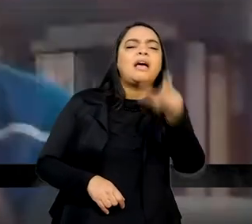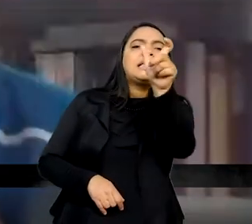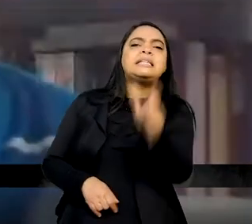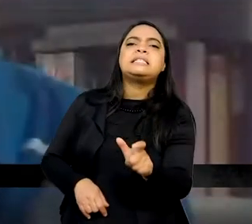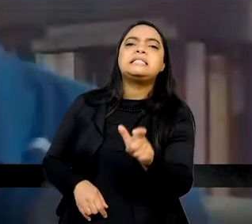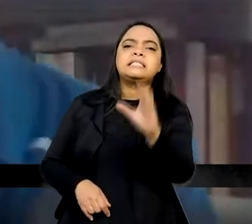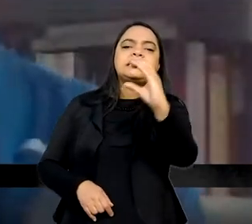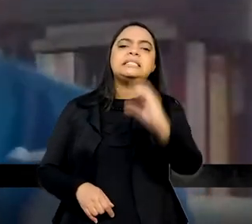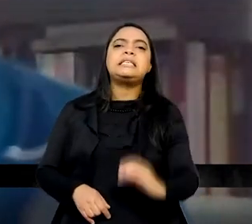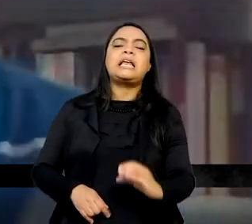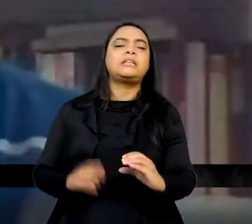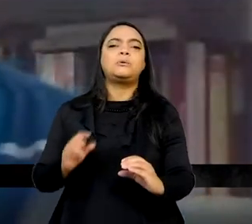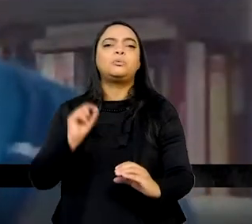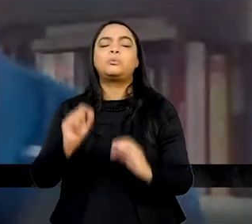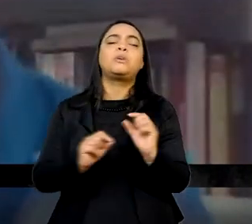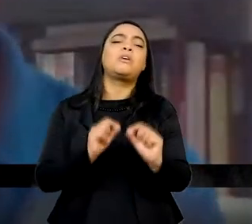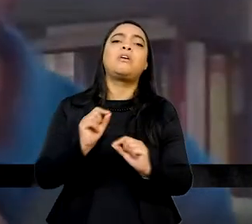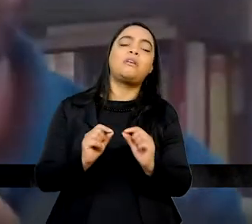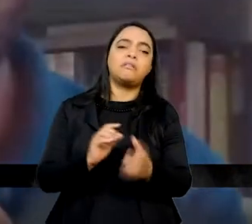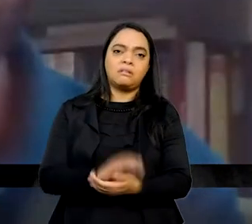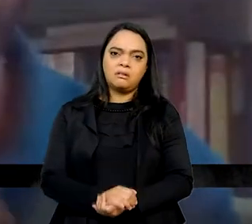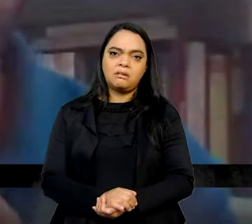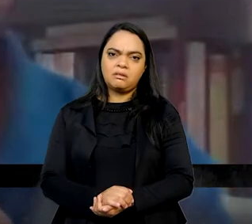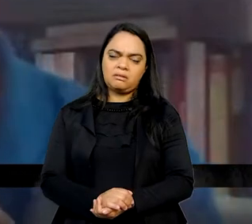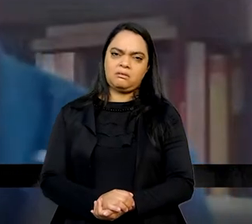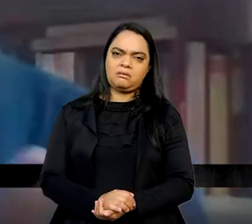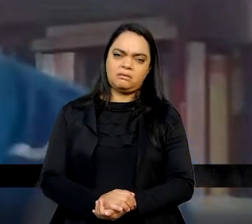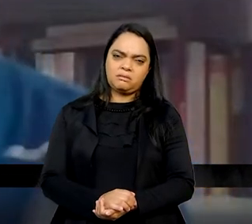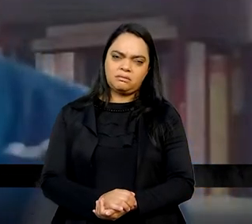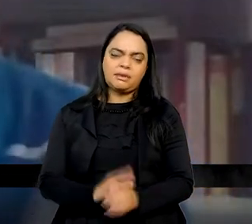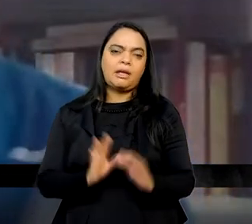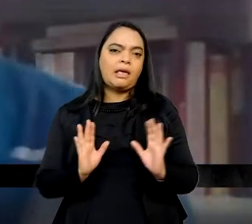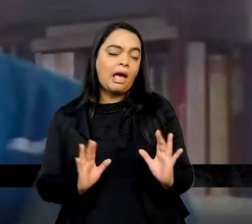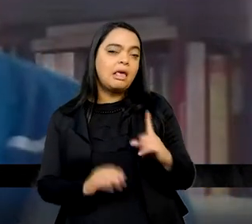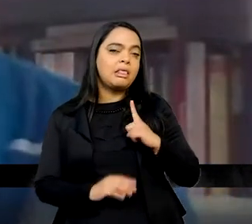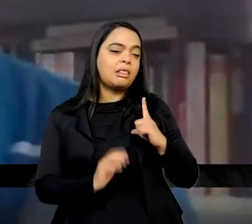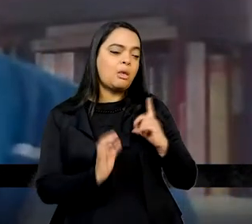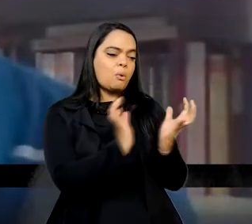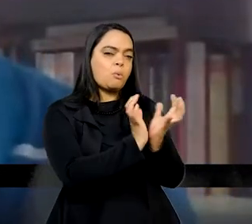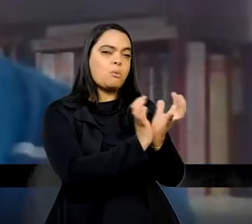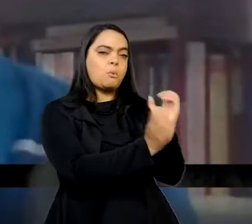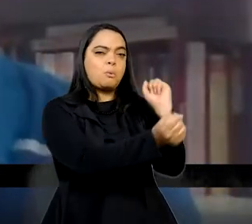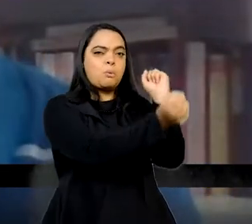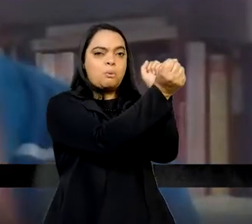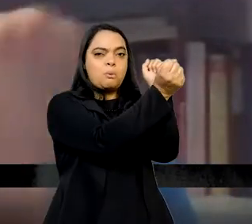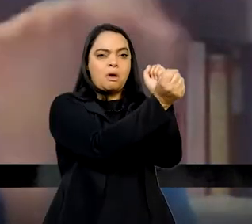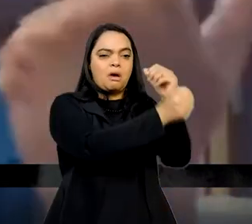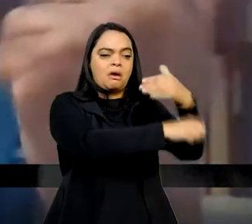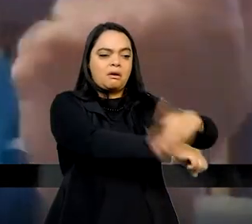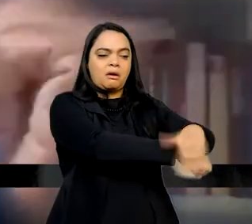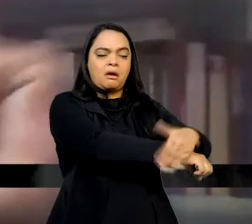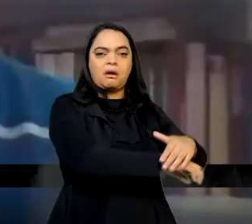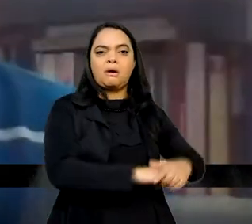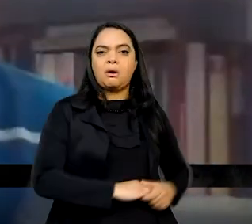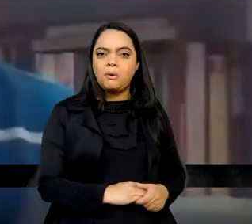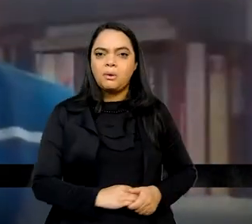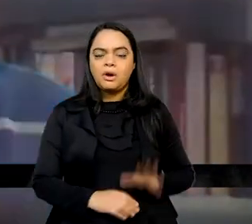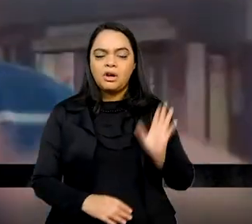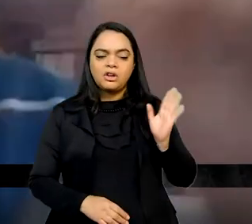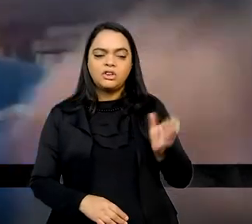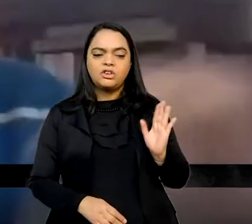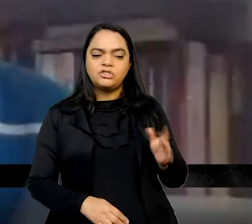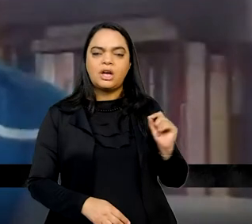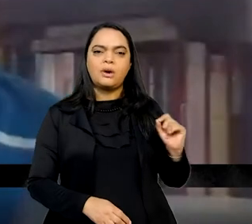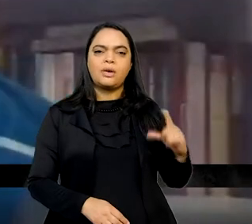tem isso e aquilo outro. E aí está um grupo de escravizados na rua que já ouviu a